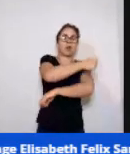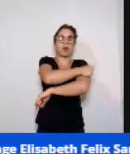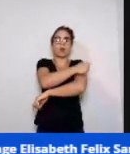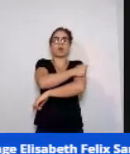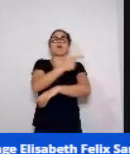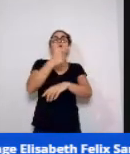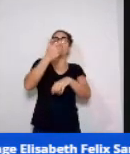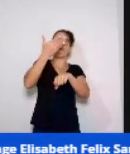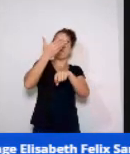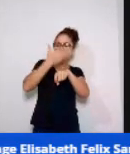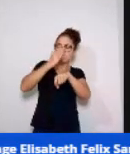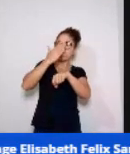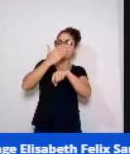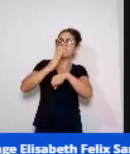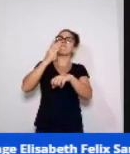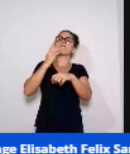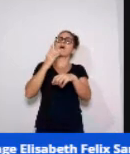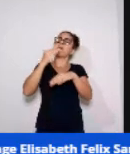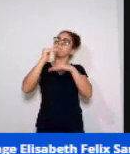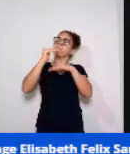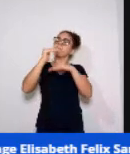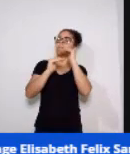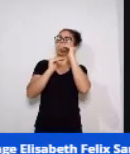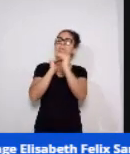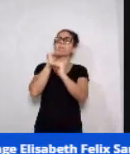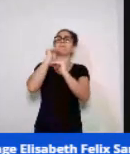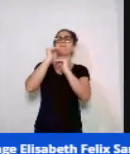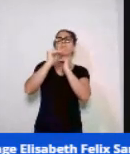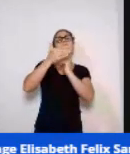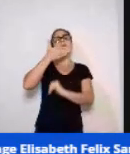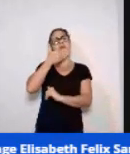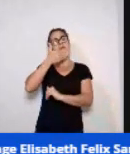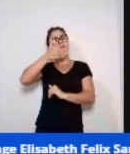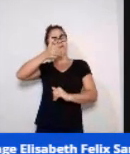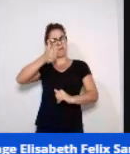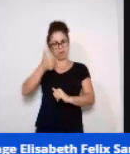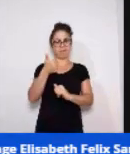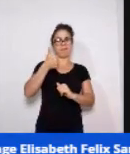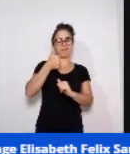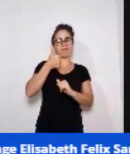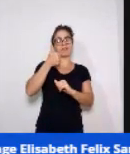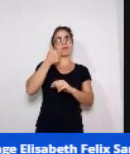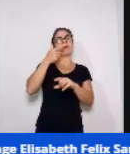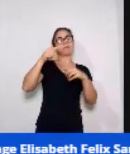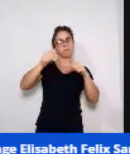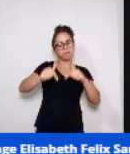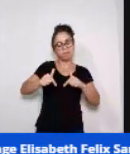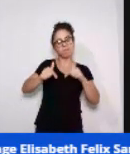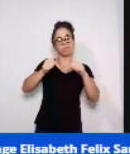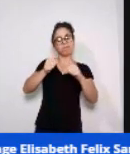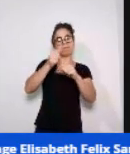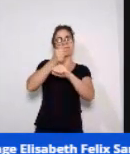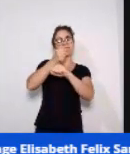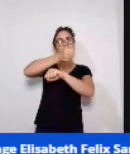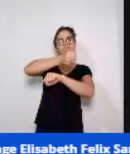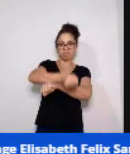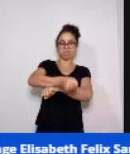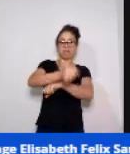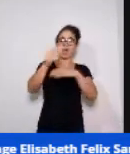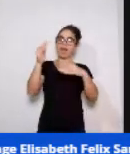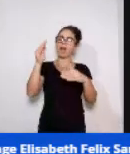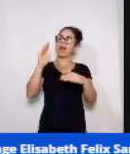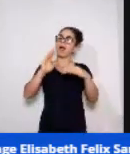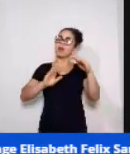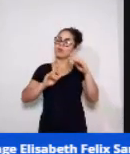dia vencendo as novas barreiras e com o objetivo sempre de tentar atingir o nosso aluno, né? Eu